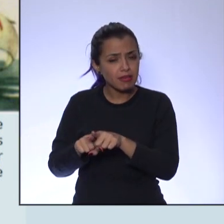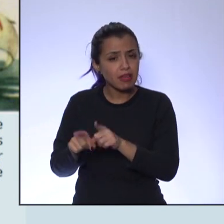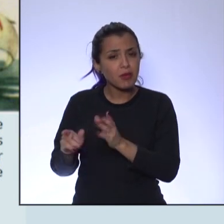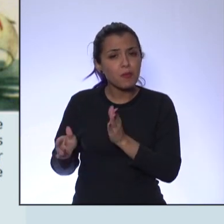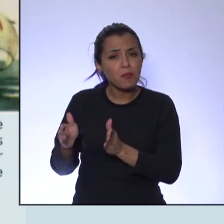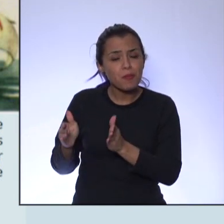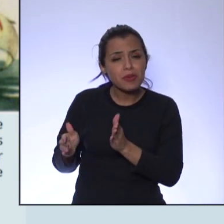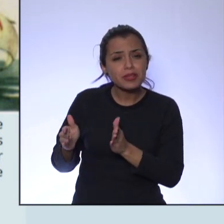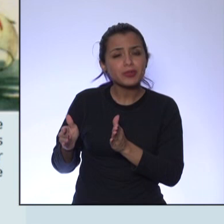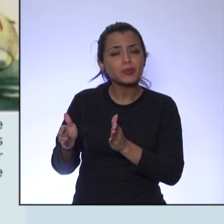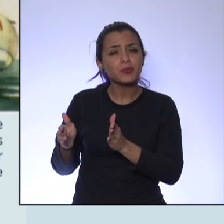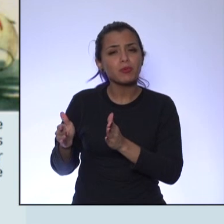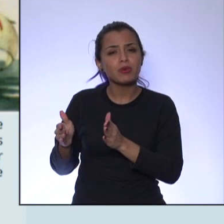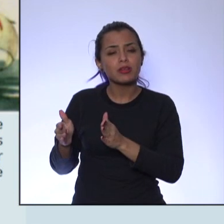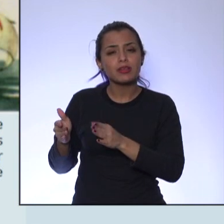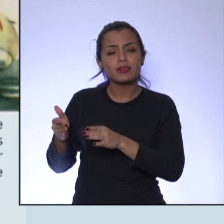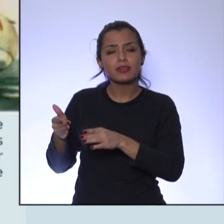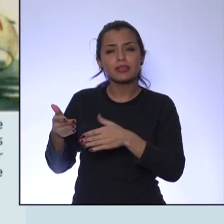onde ele vai